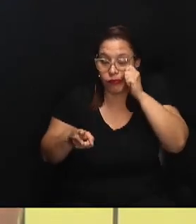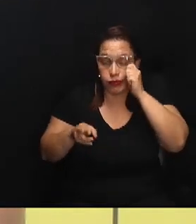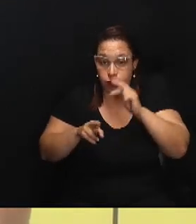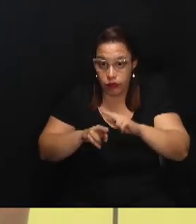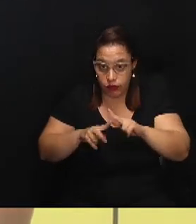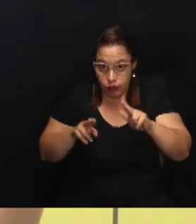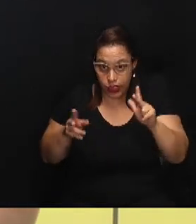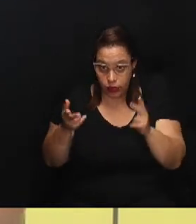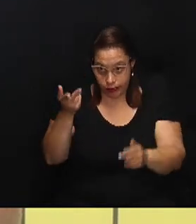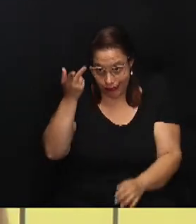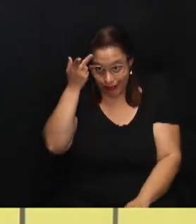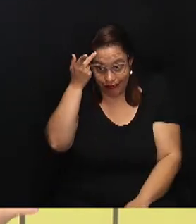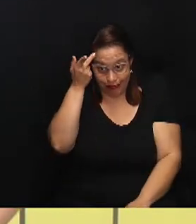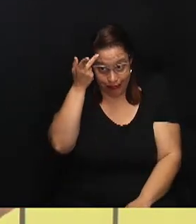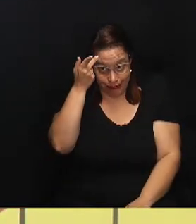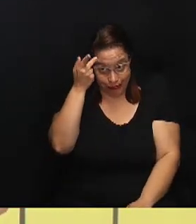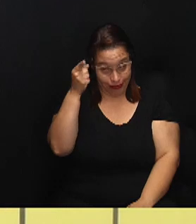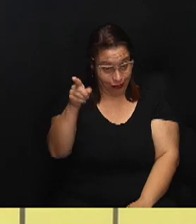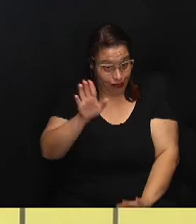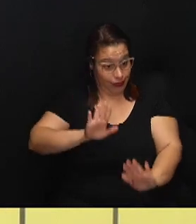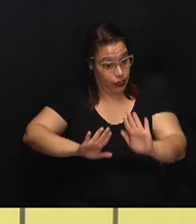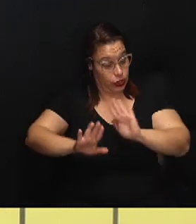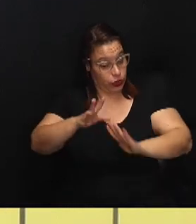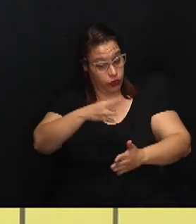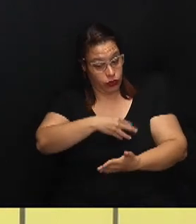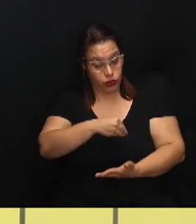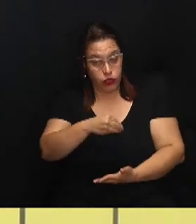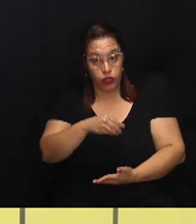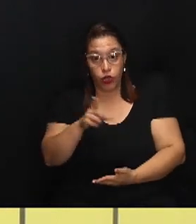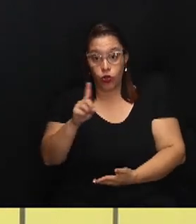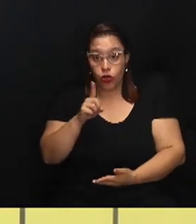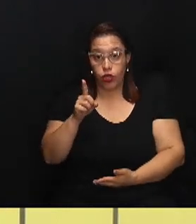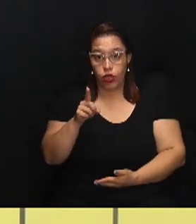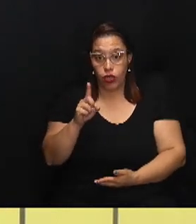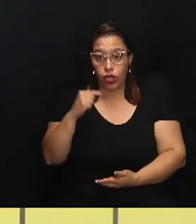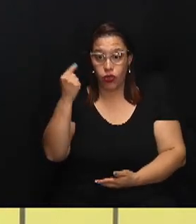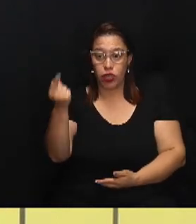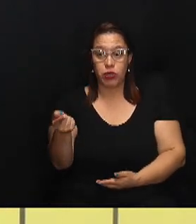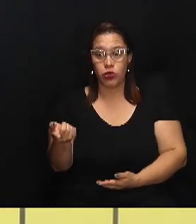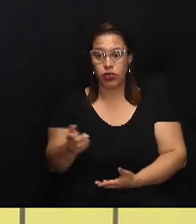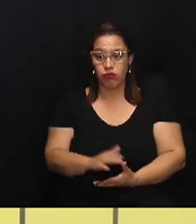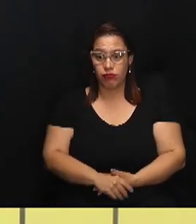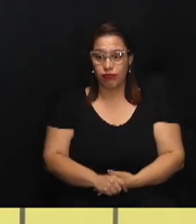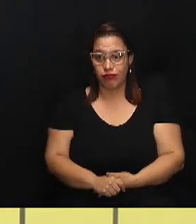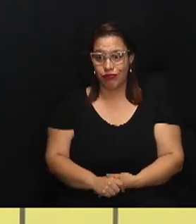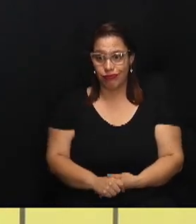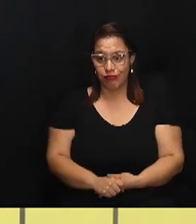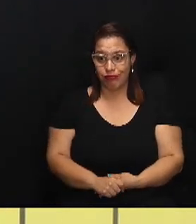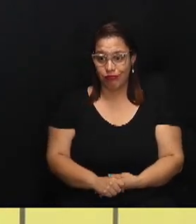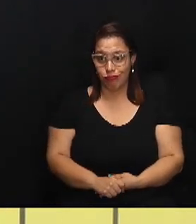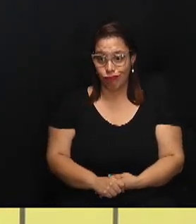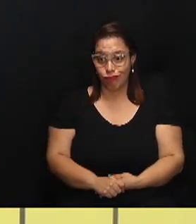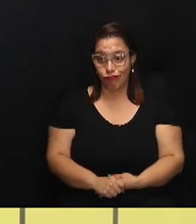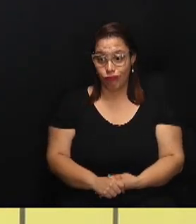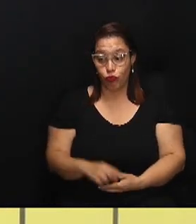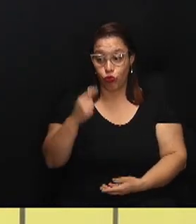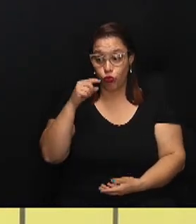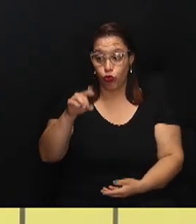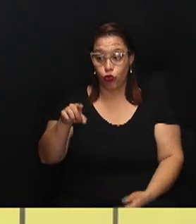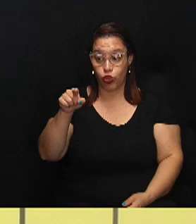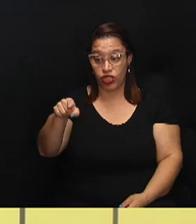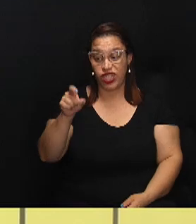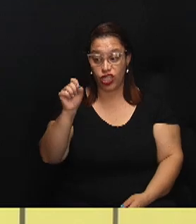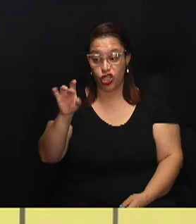da normalidade que é você cuidar do seu filho, não é você que está cuidando do seu filho, é outra pessoa. Sim. Né? Então, coisa